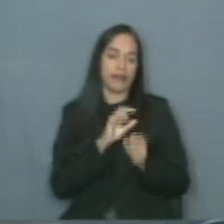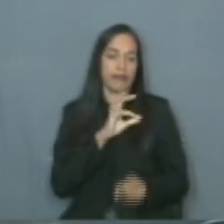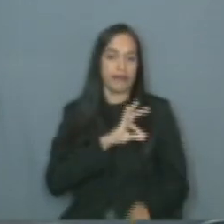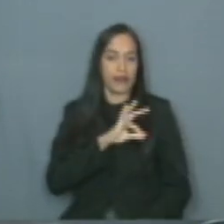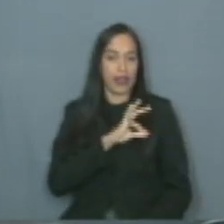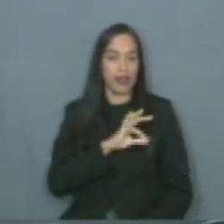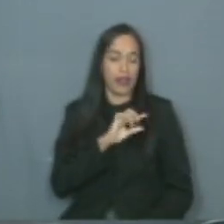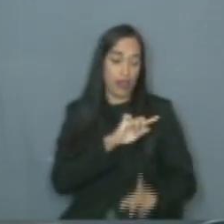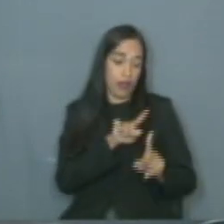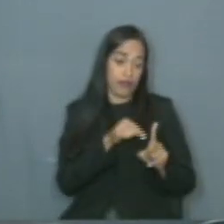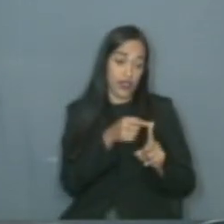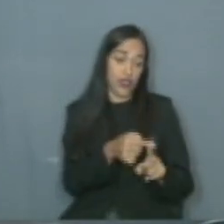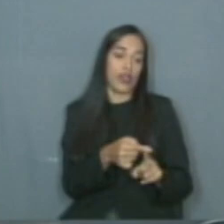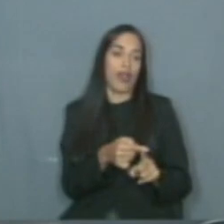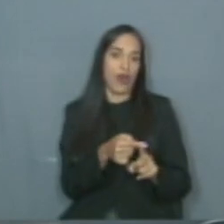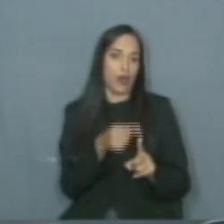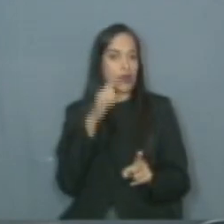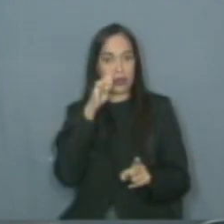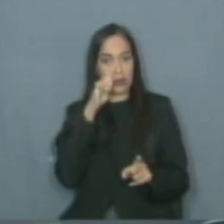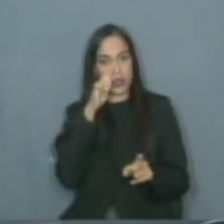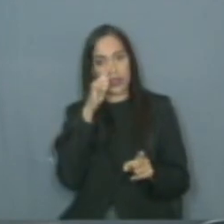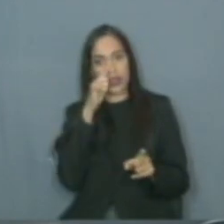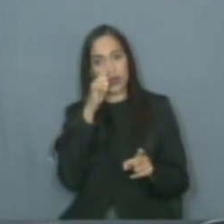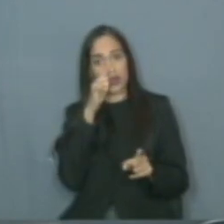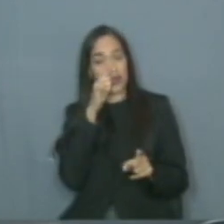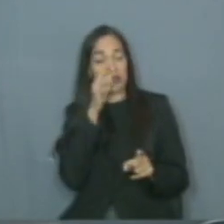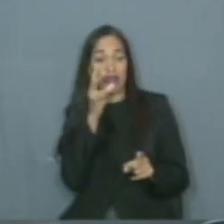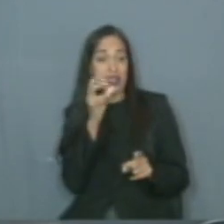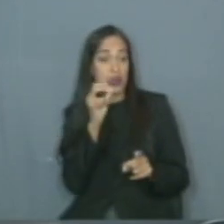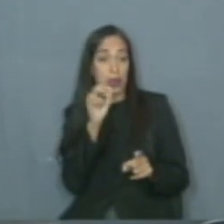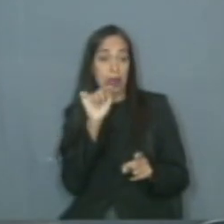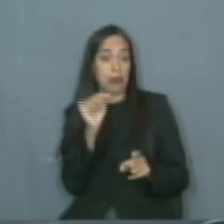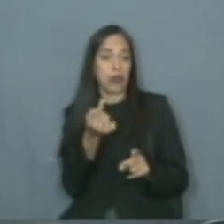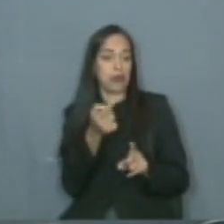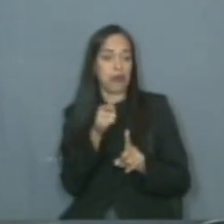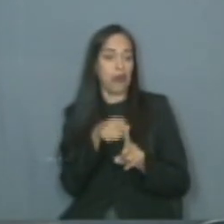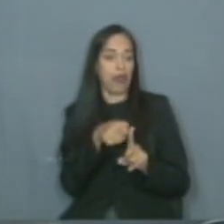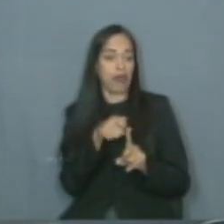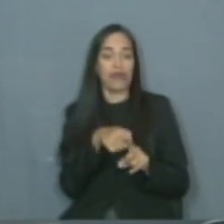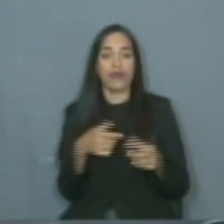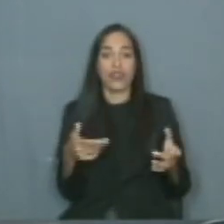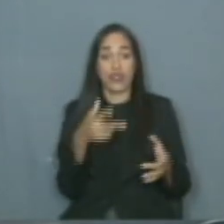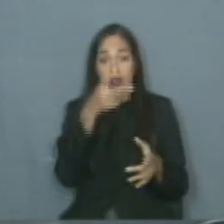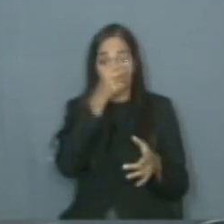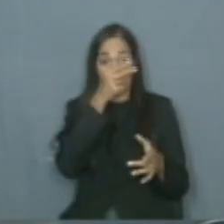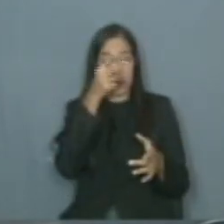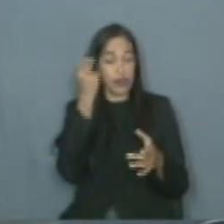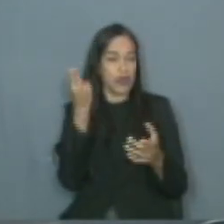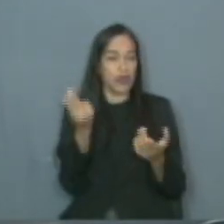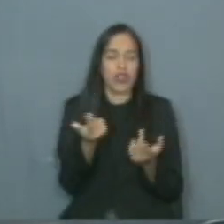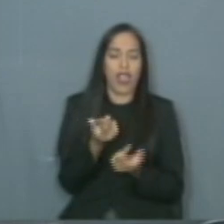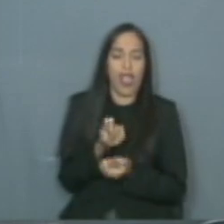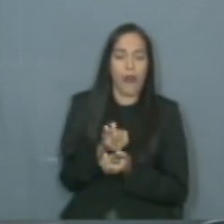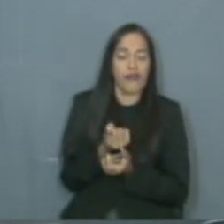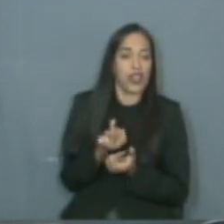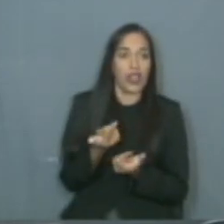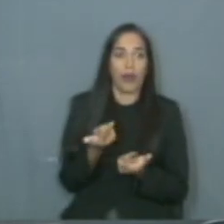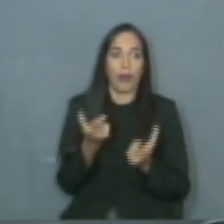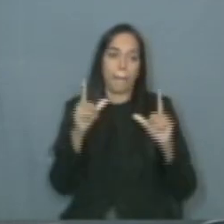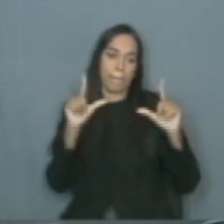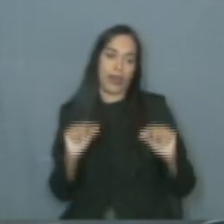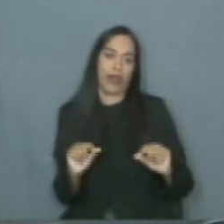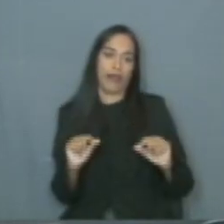juntar tudinho, vereador, não dá 50 mil reais por mês. Isso para a prefeitura é irrisório, isso se gasta num